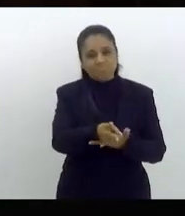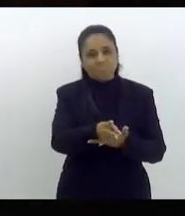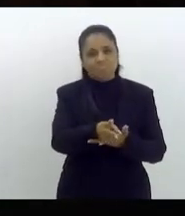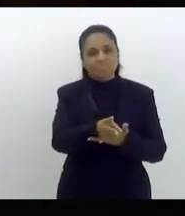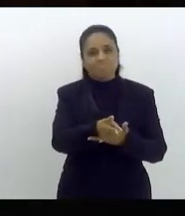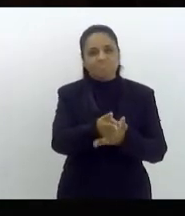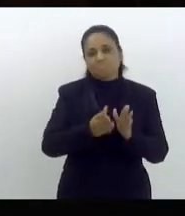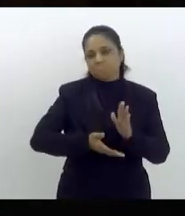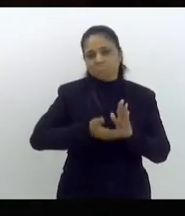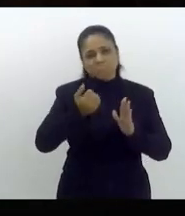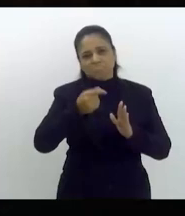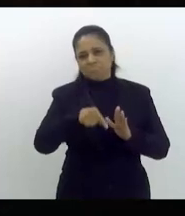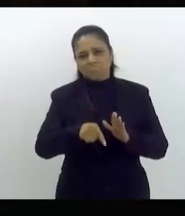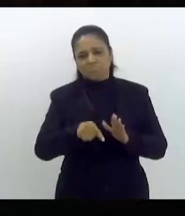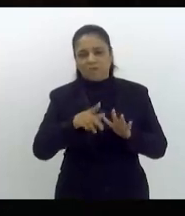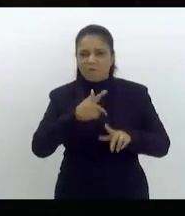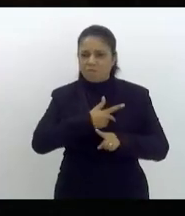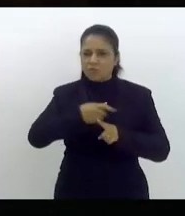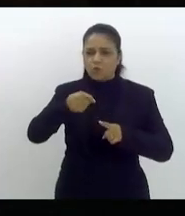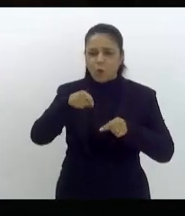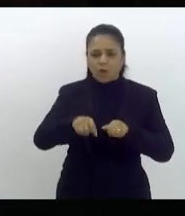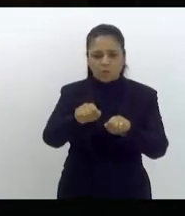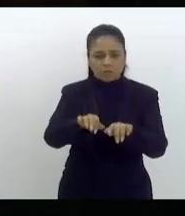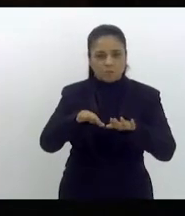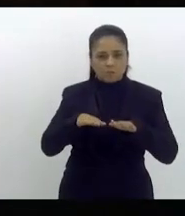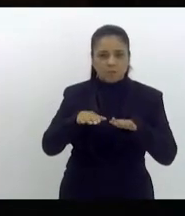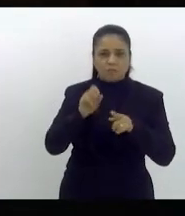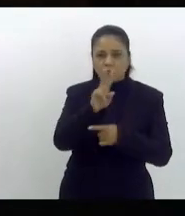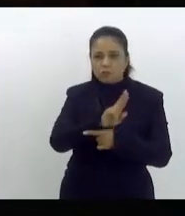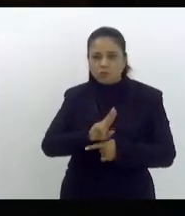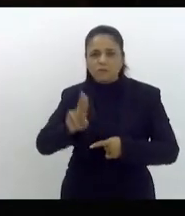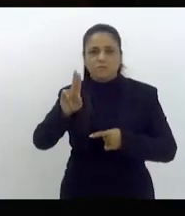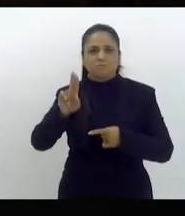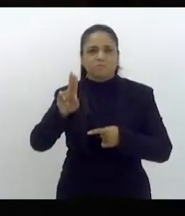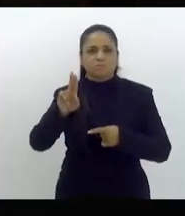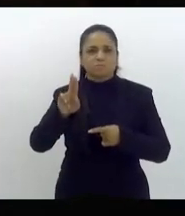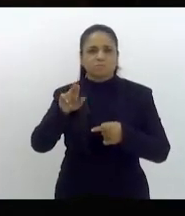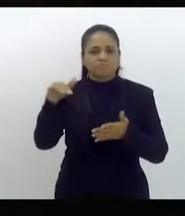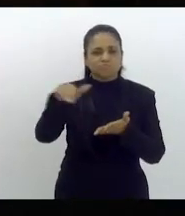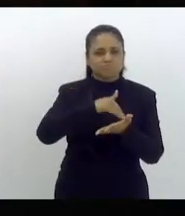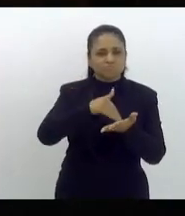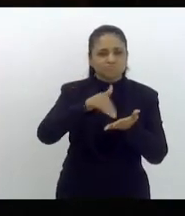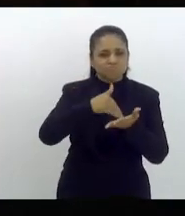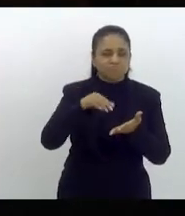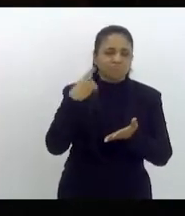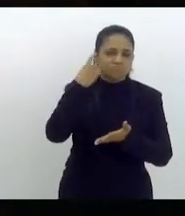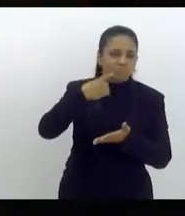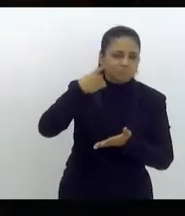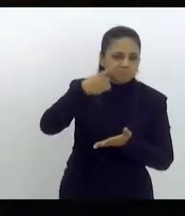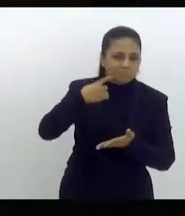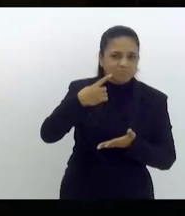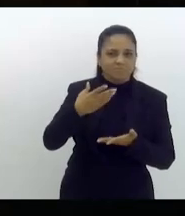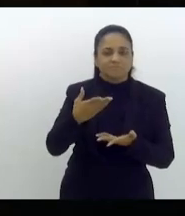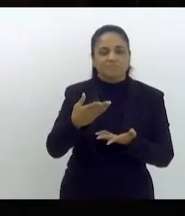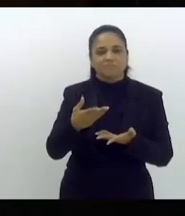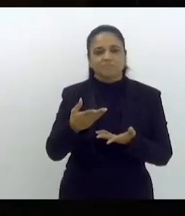arrancar deles vitórias como é o caso do Parlamento das Universidades dos escritórios de advocacia